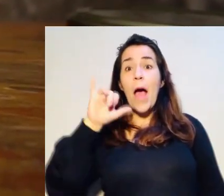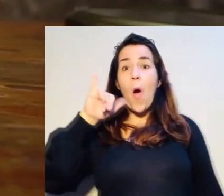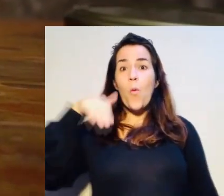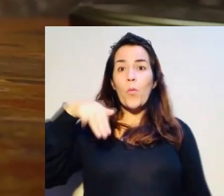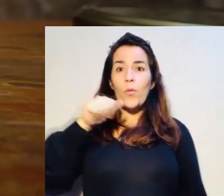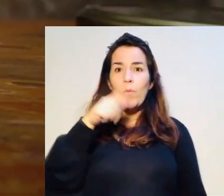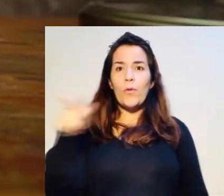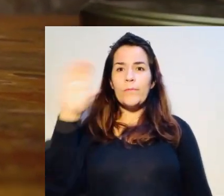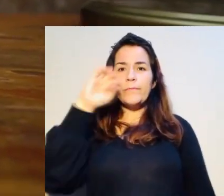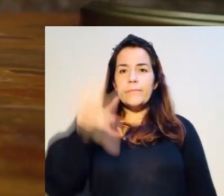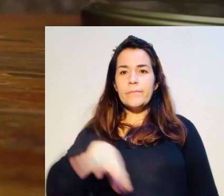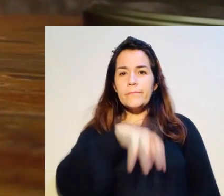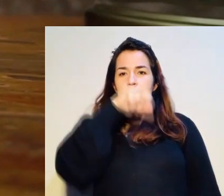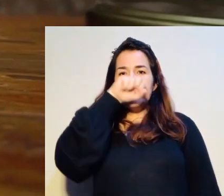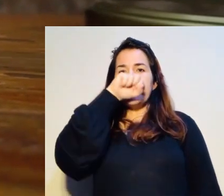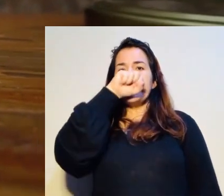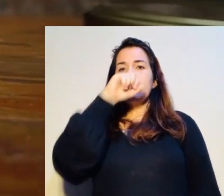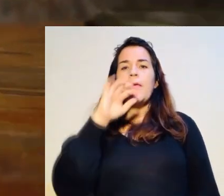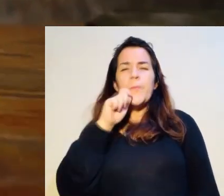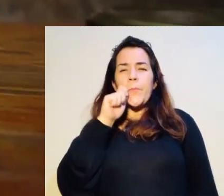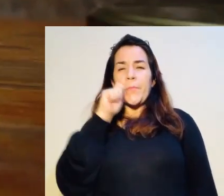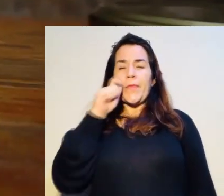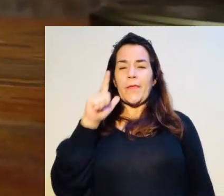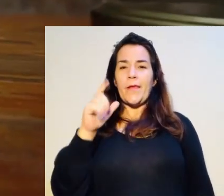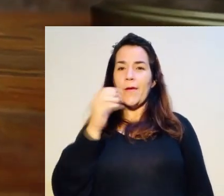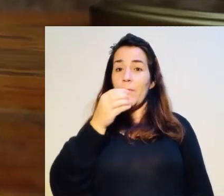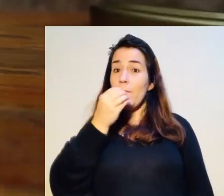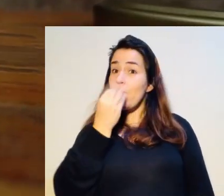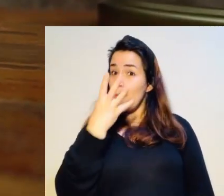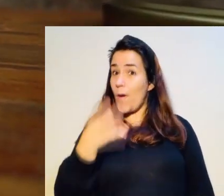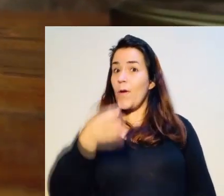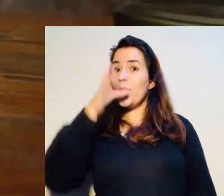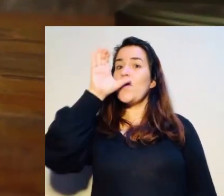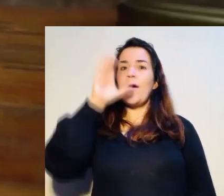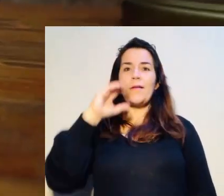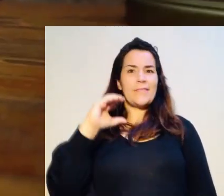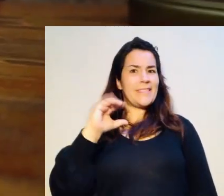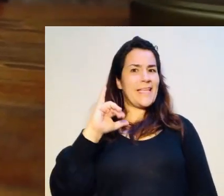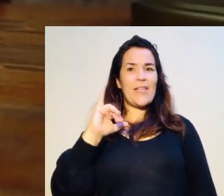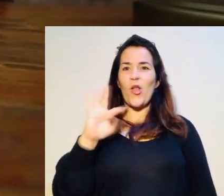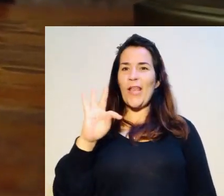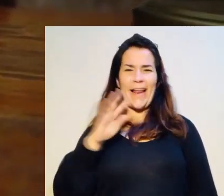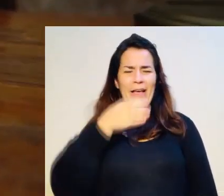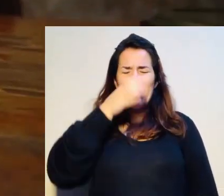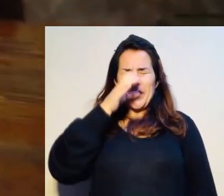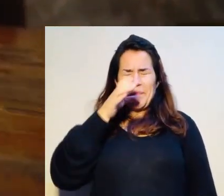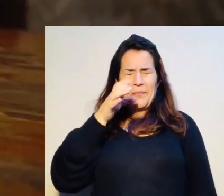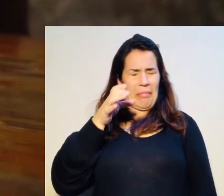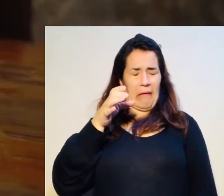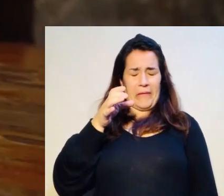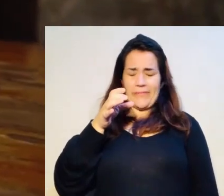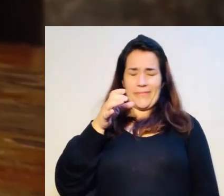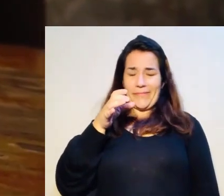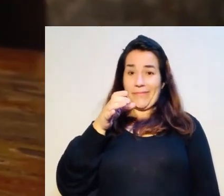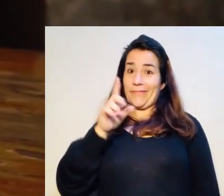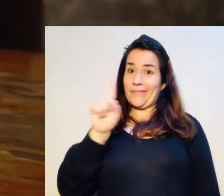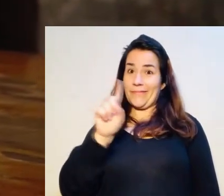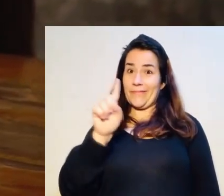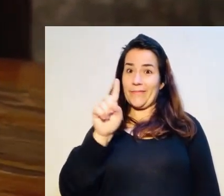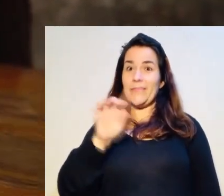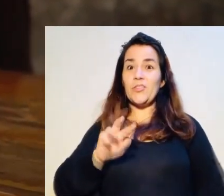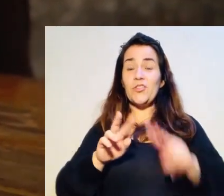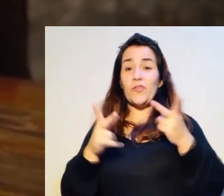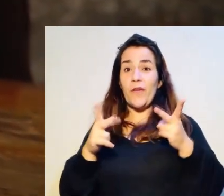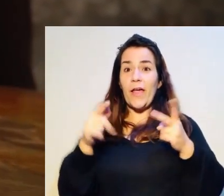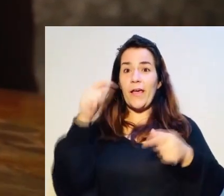tem que tomar cuidado, porque o capim-limão é bom para se tomar. A citronela não. A citronela